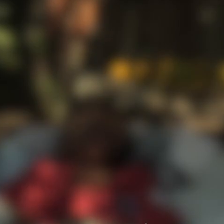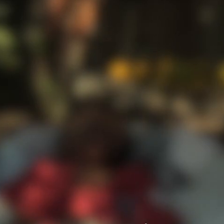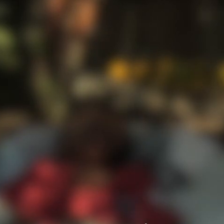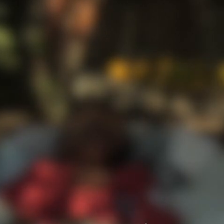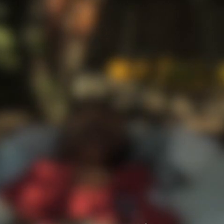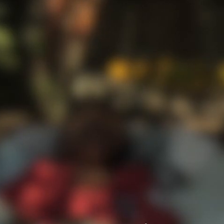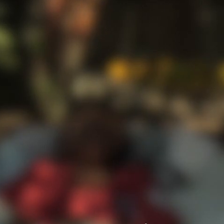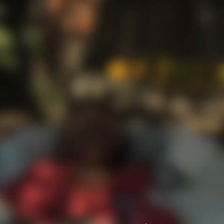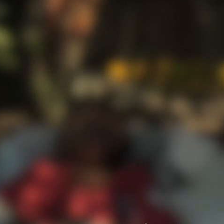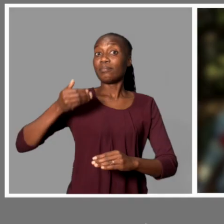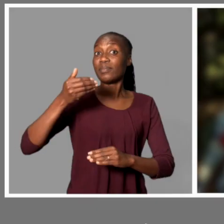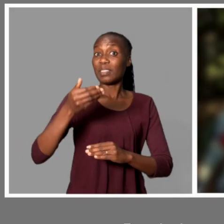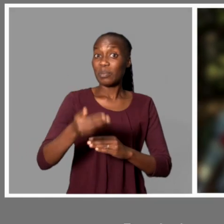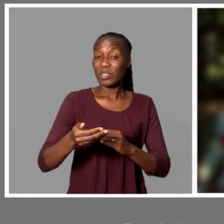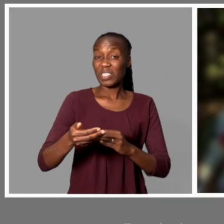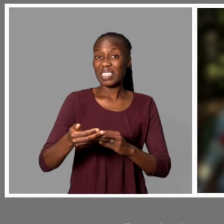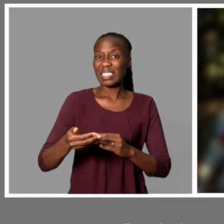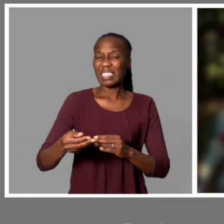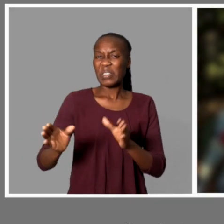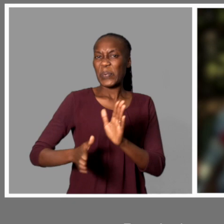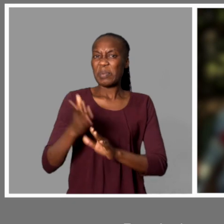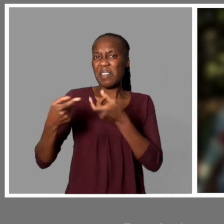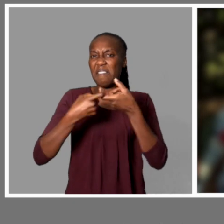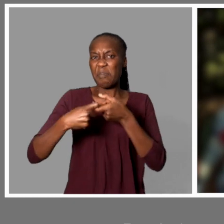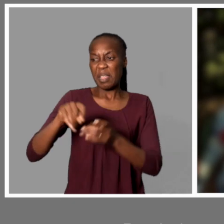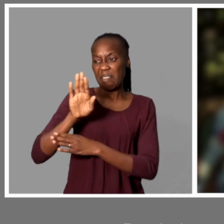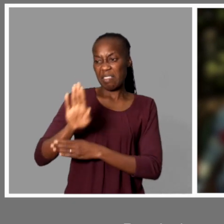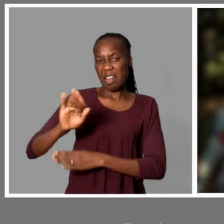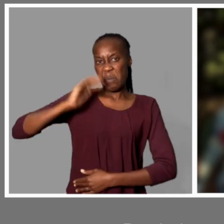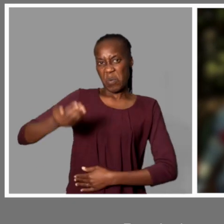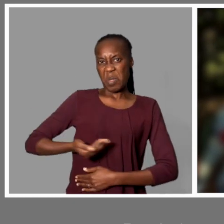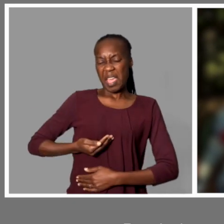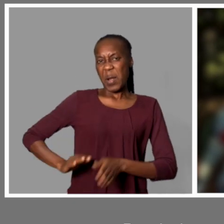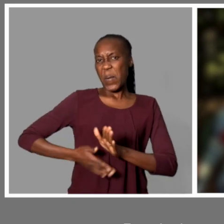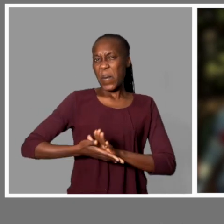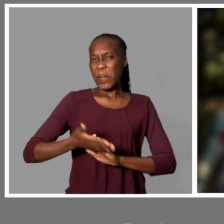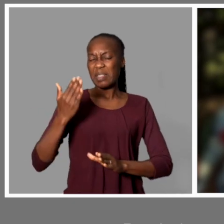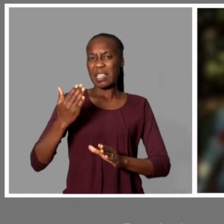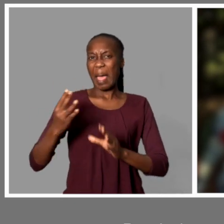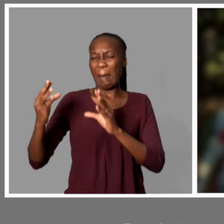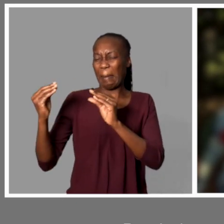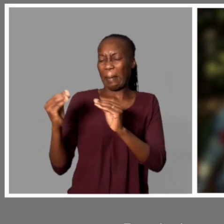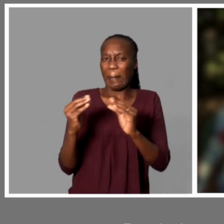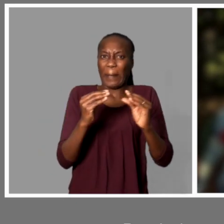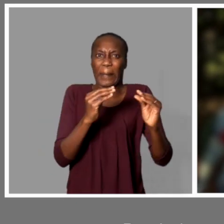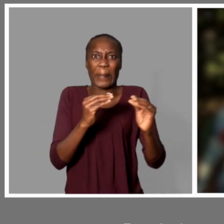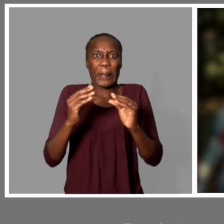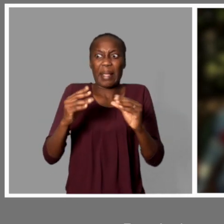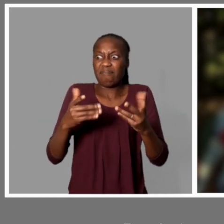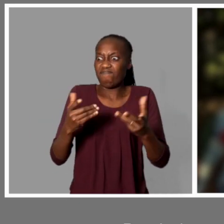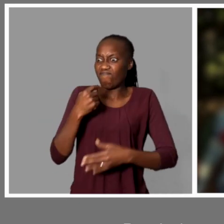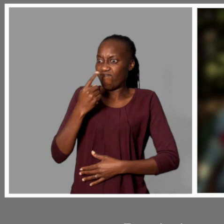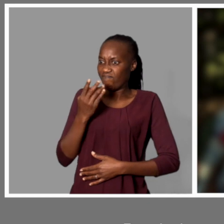com deficiência. Depois daquelas falanças da família, porque disseram que